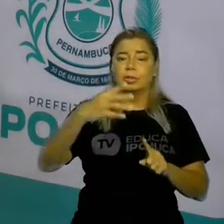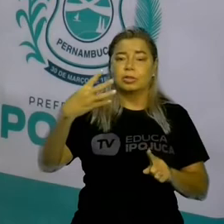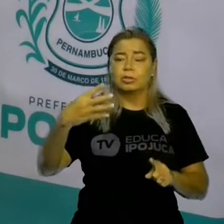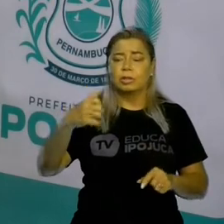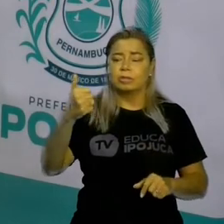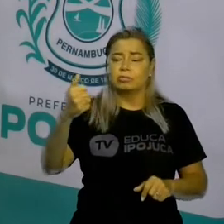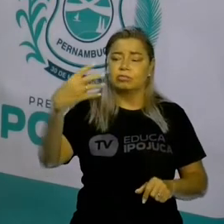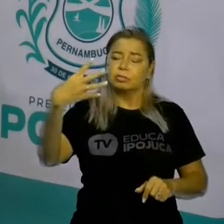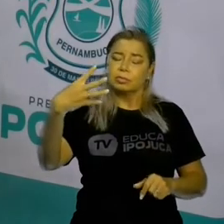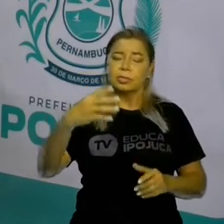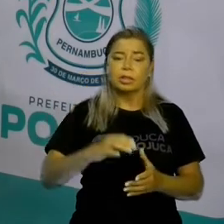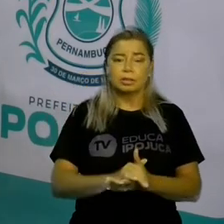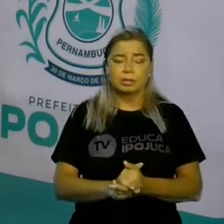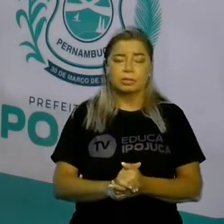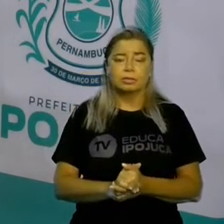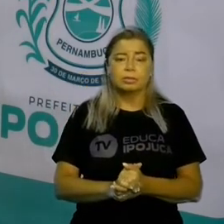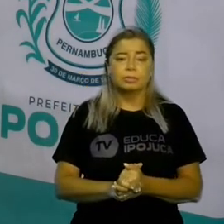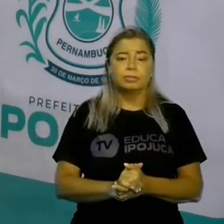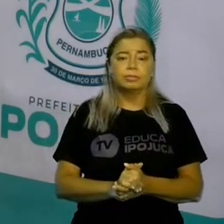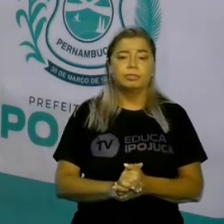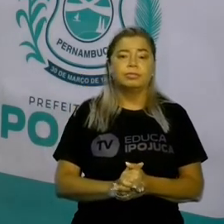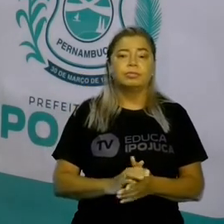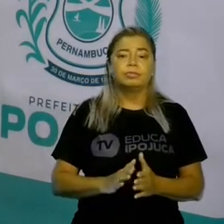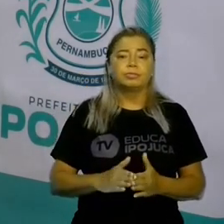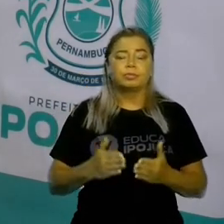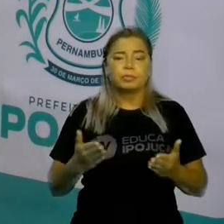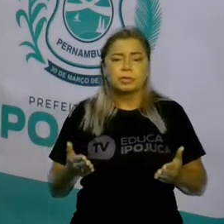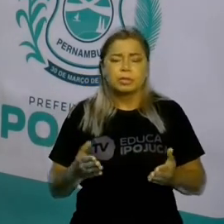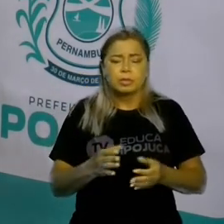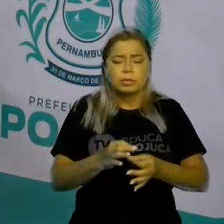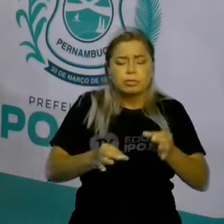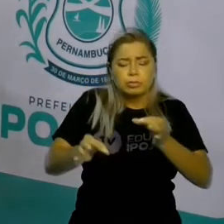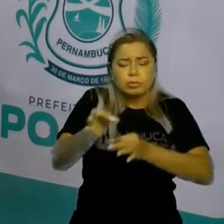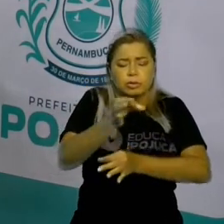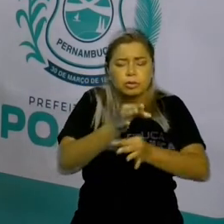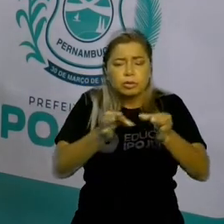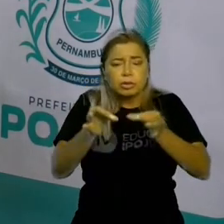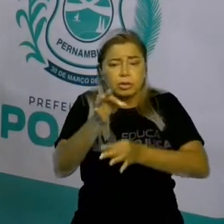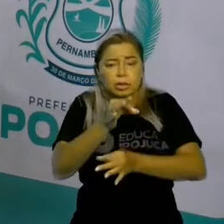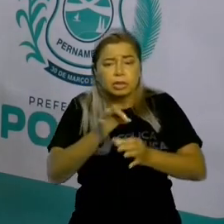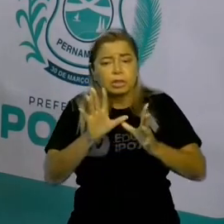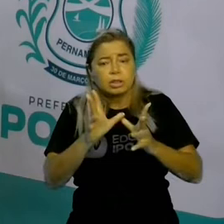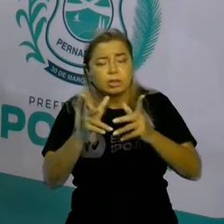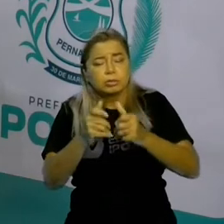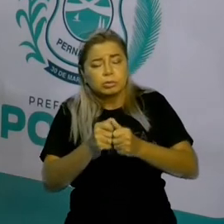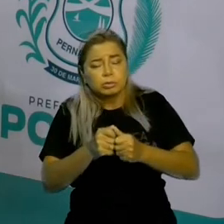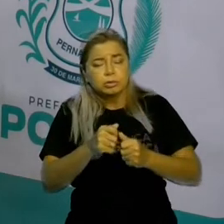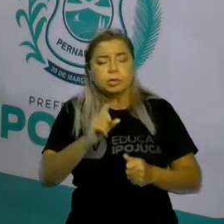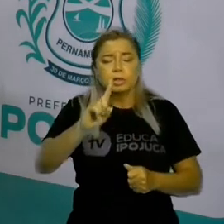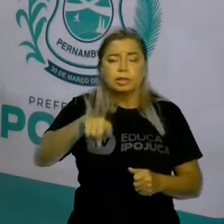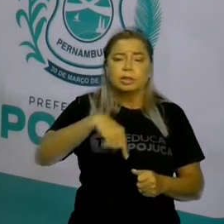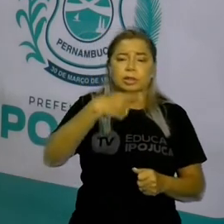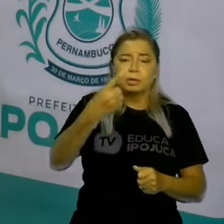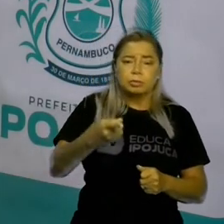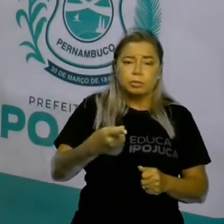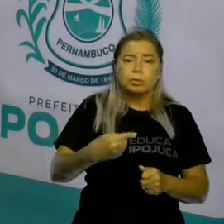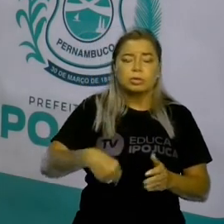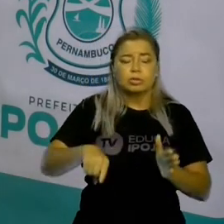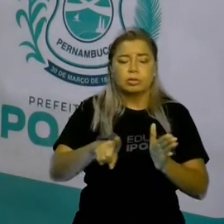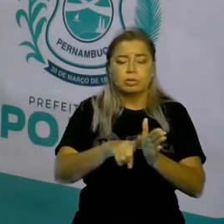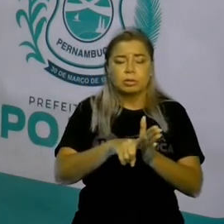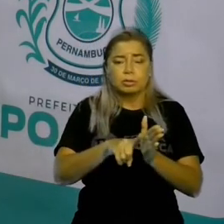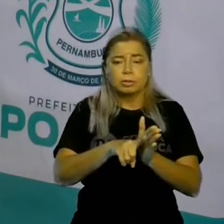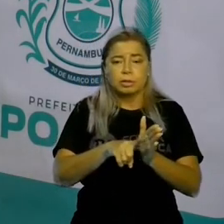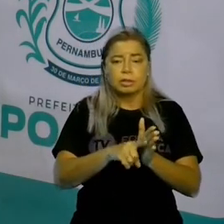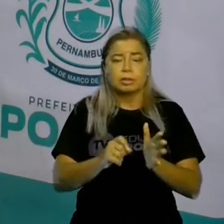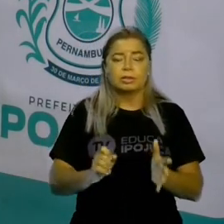fazer essa operação. Eu gosto sempre de deixar tudinho organizado para só depois fazer a subtração. Nessa situação aqui, nós